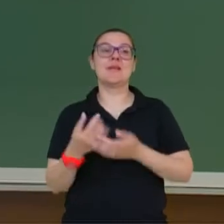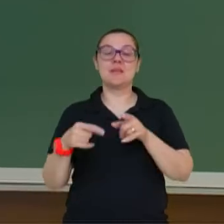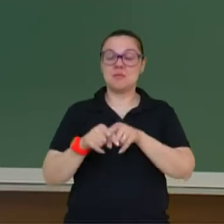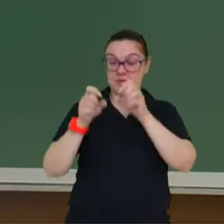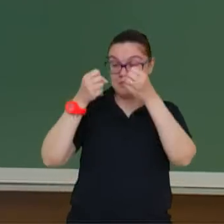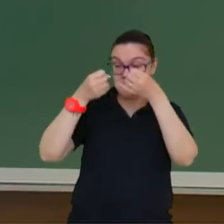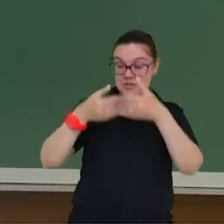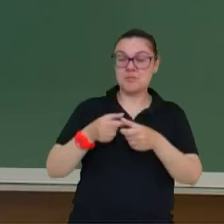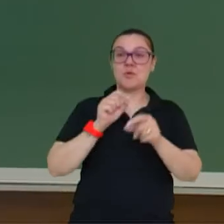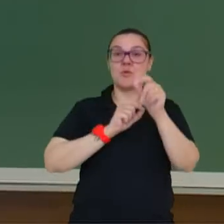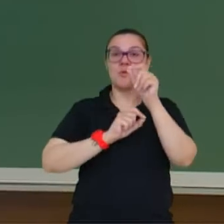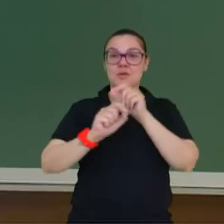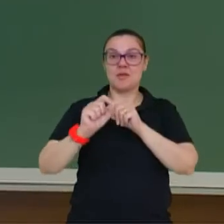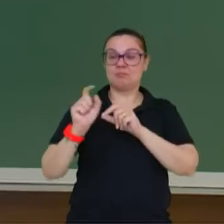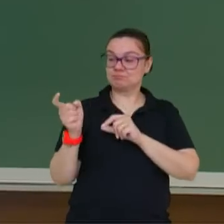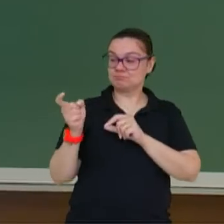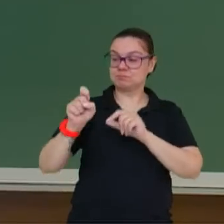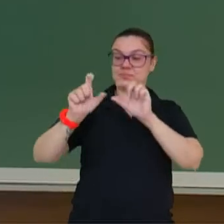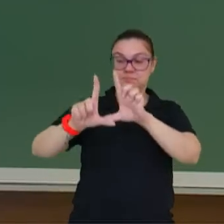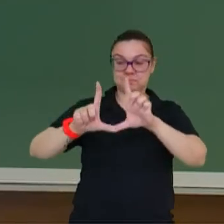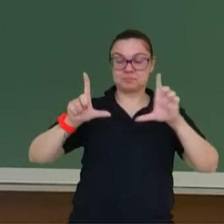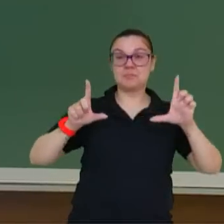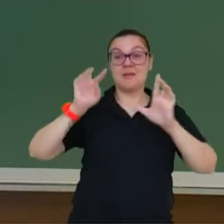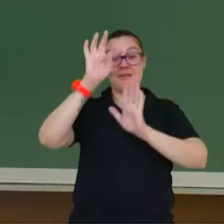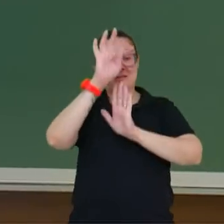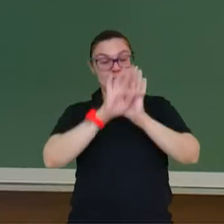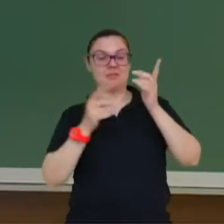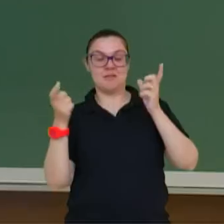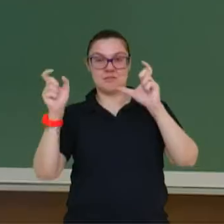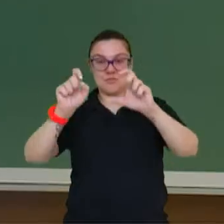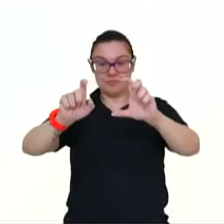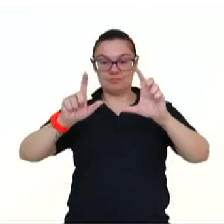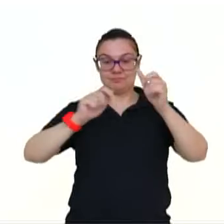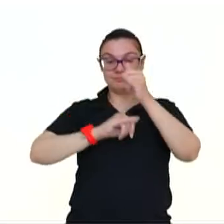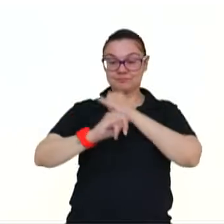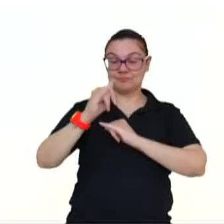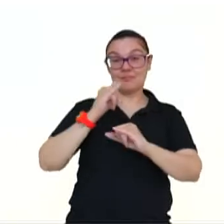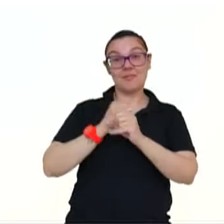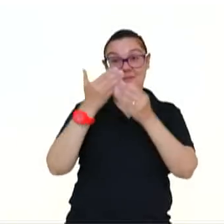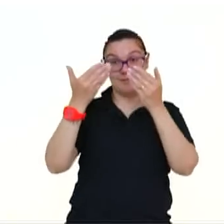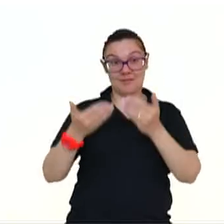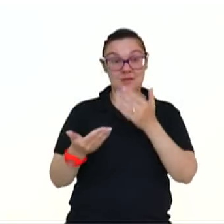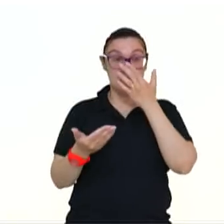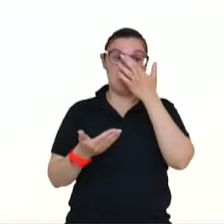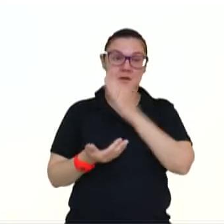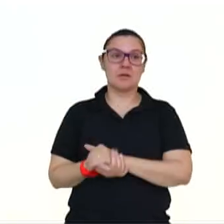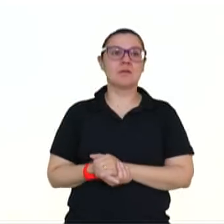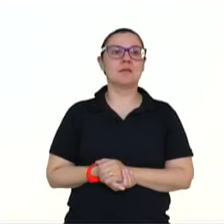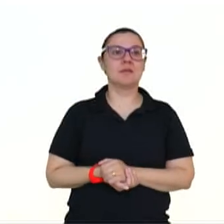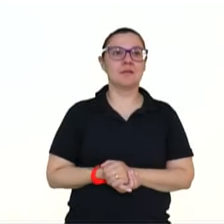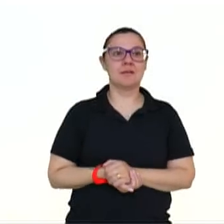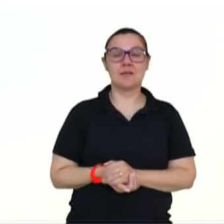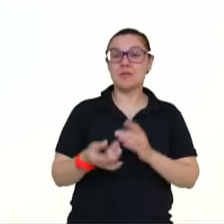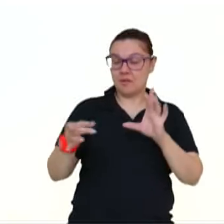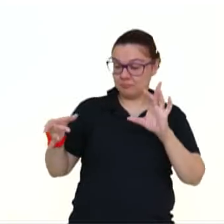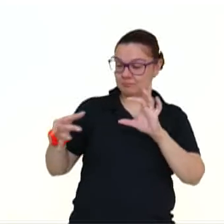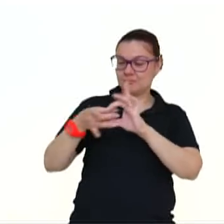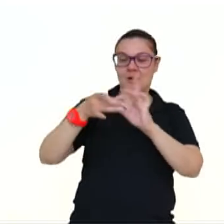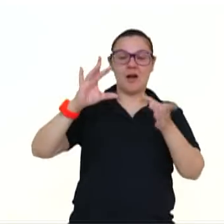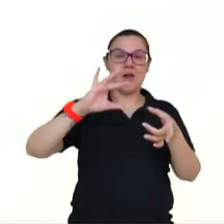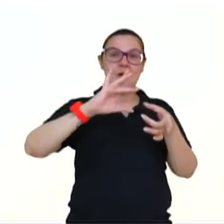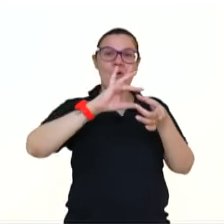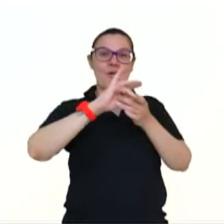nós falamos sobre hiperlinks e hipertexto, que nós aprendemos, né, que a interconexão